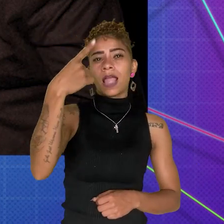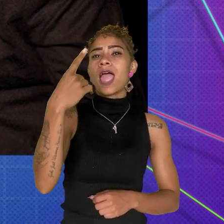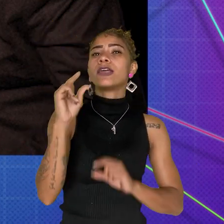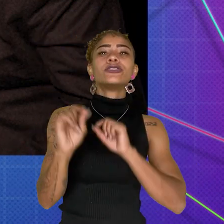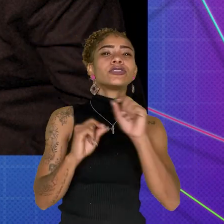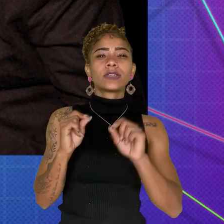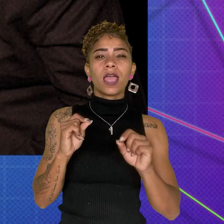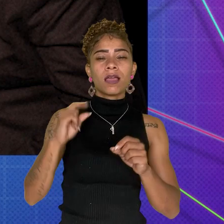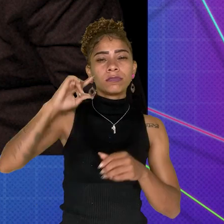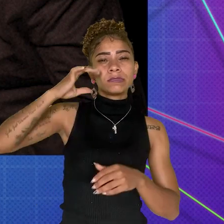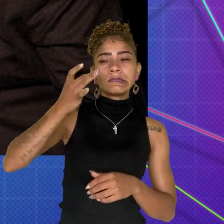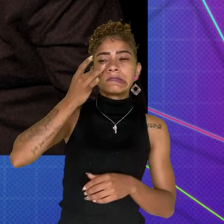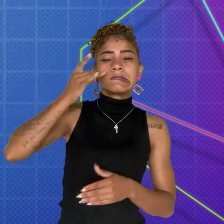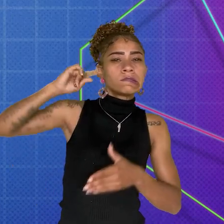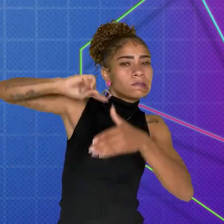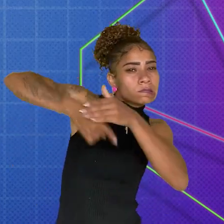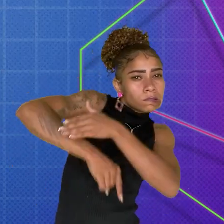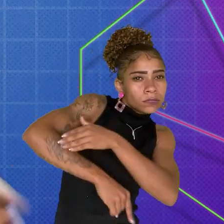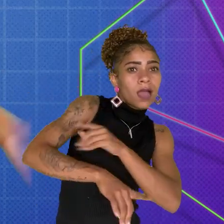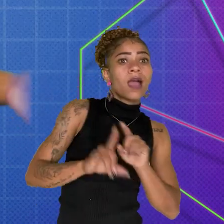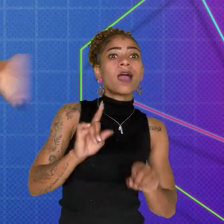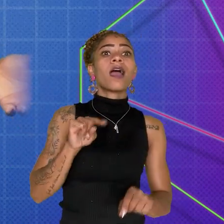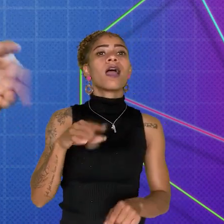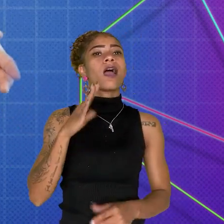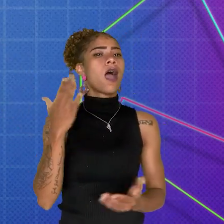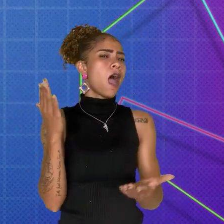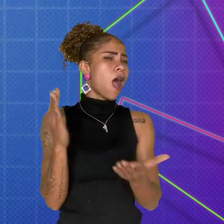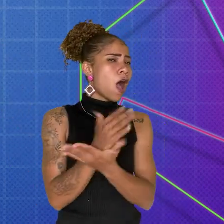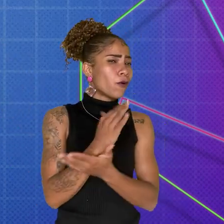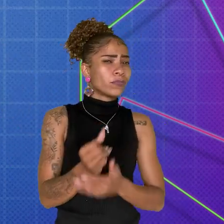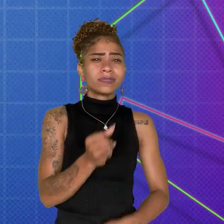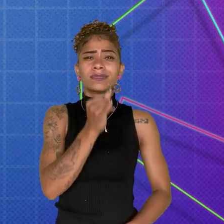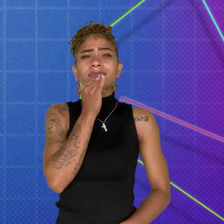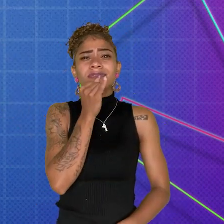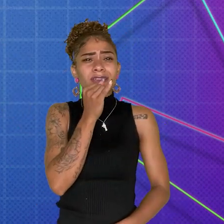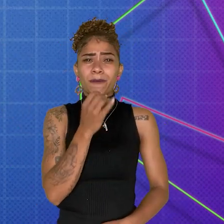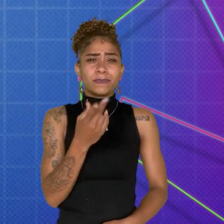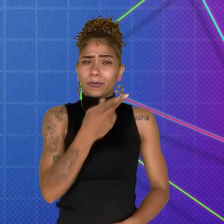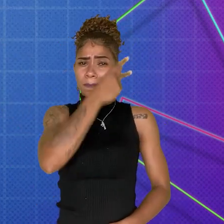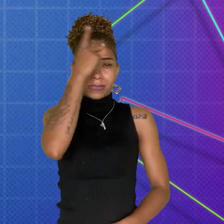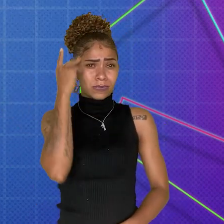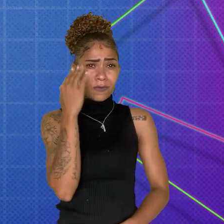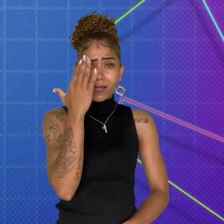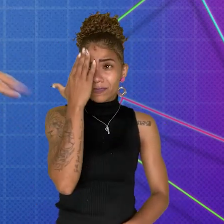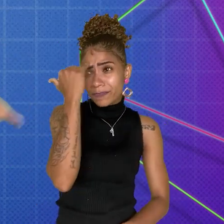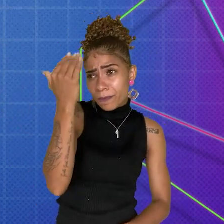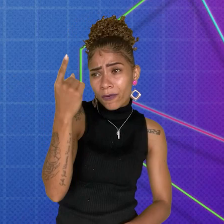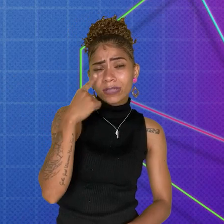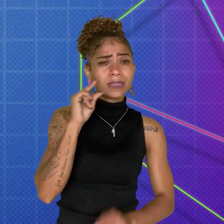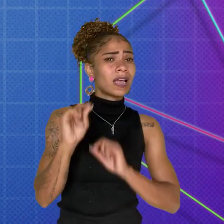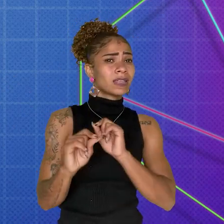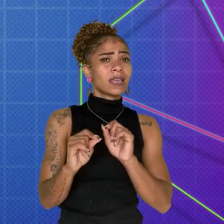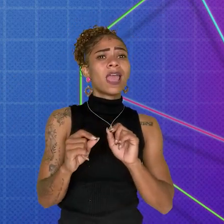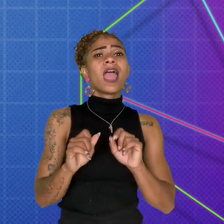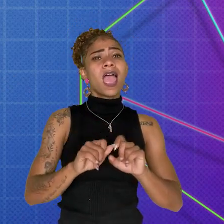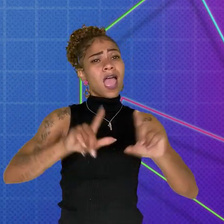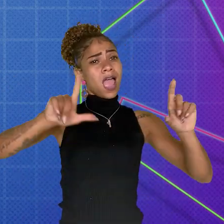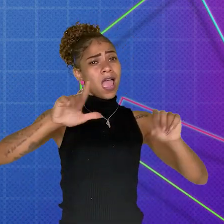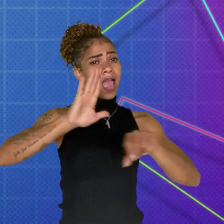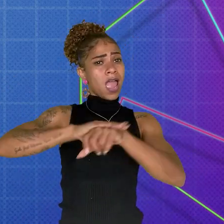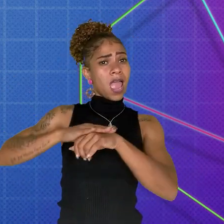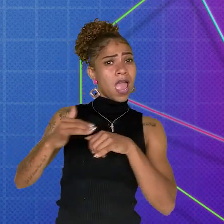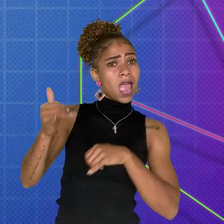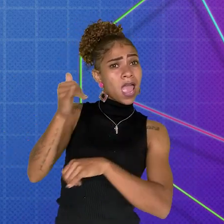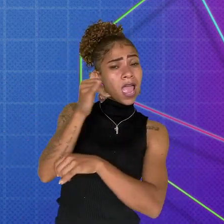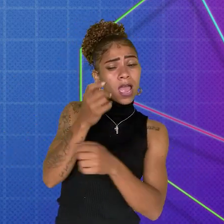uma camada extra de imersão aos jogos. Esses são apenas alguns exemplos de compositores famosos que contribuíram para as trilhas sonoras